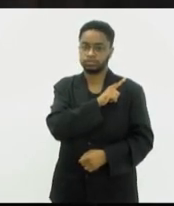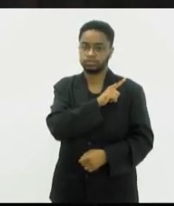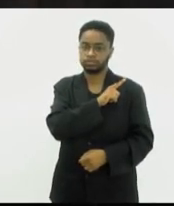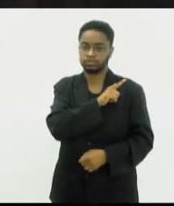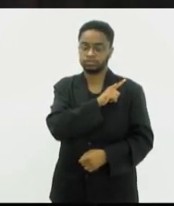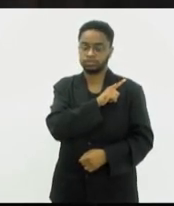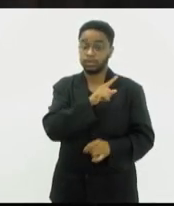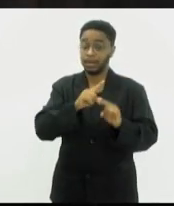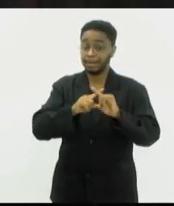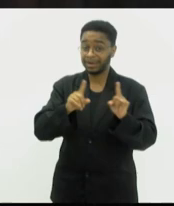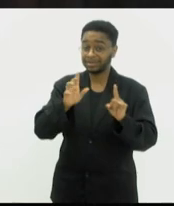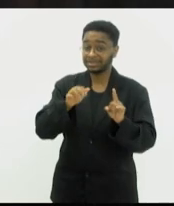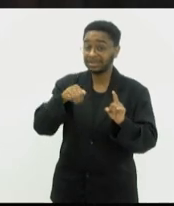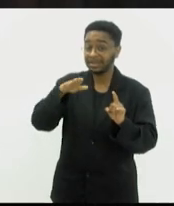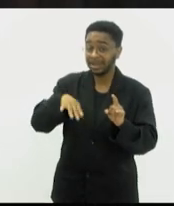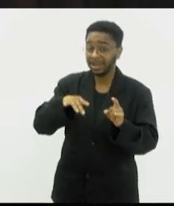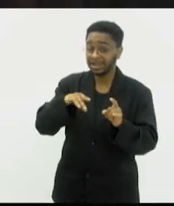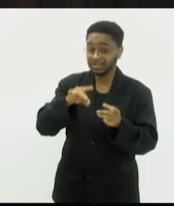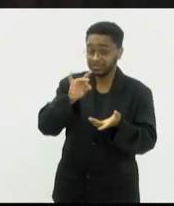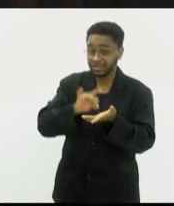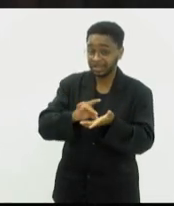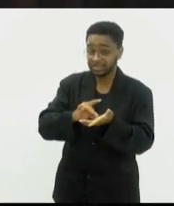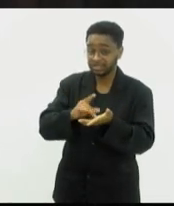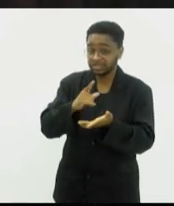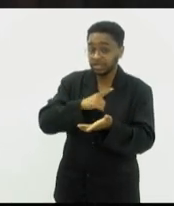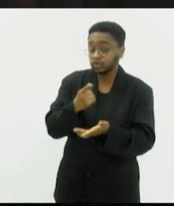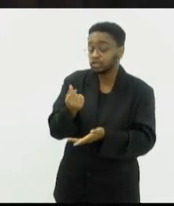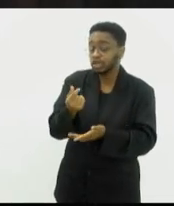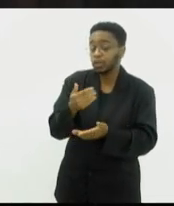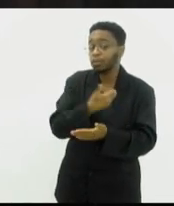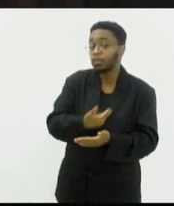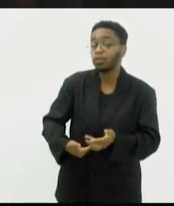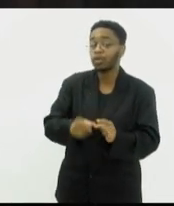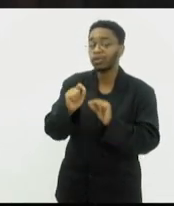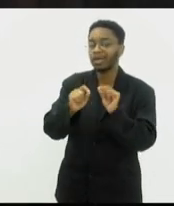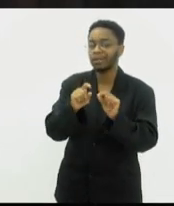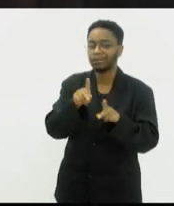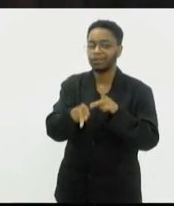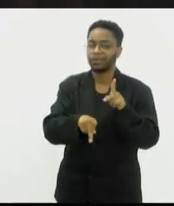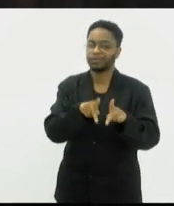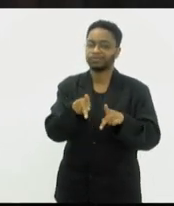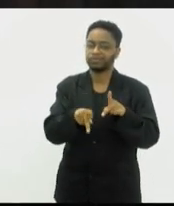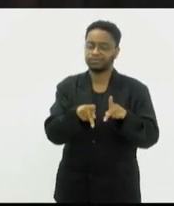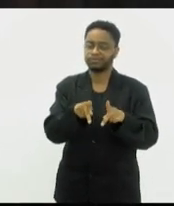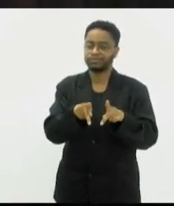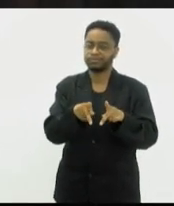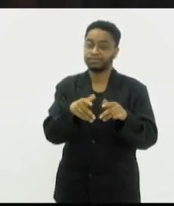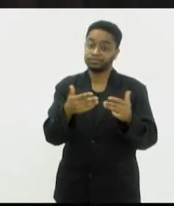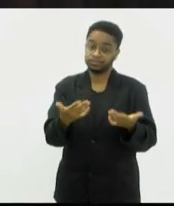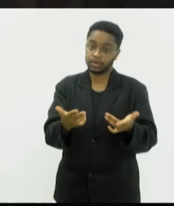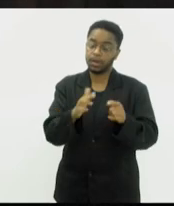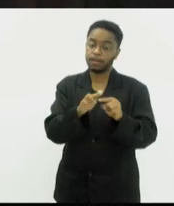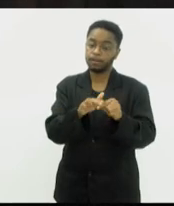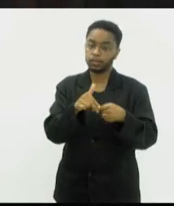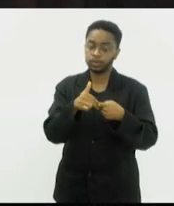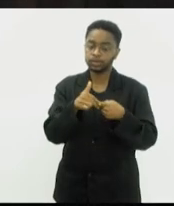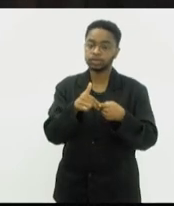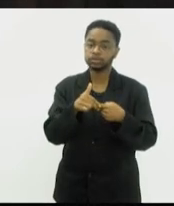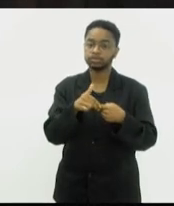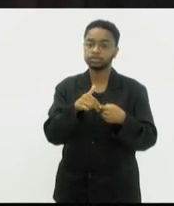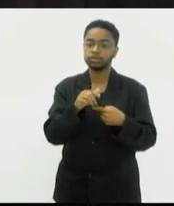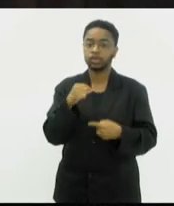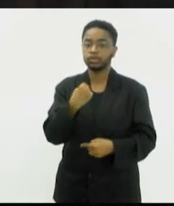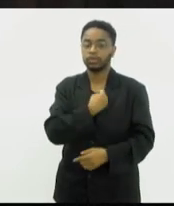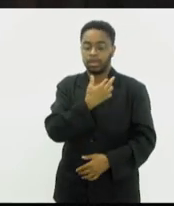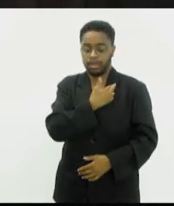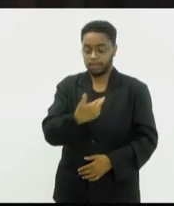Mas o dono do dinheiro público é a população. Por isso somos a